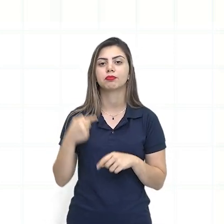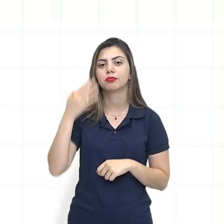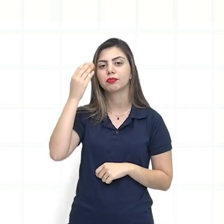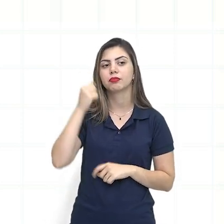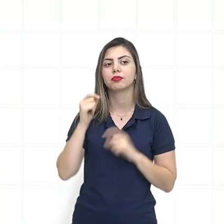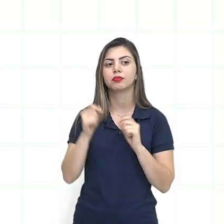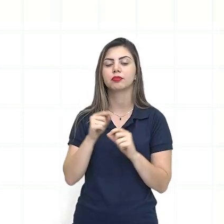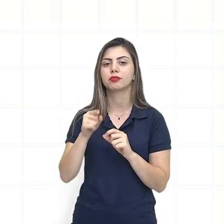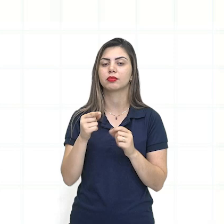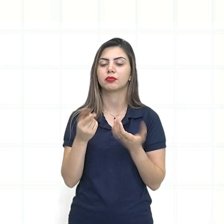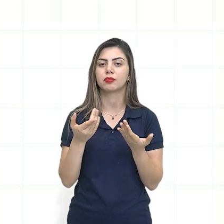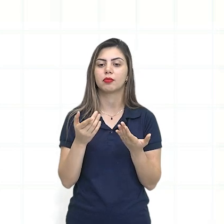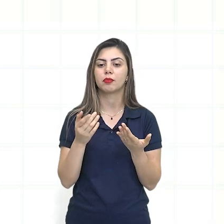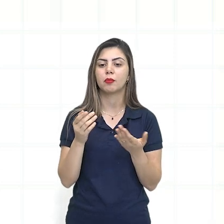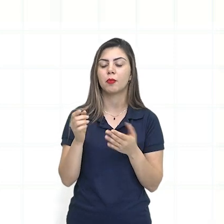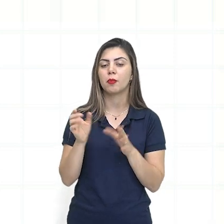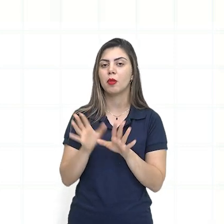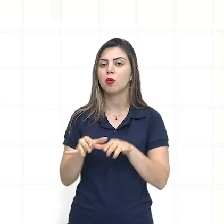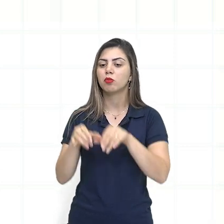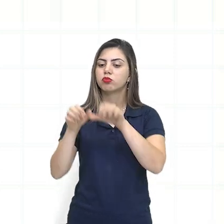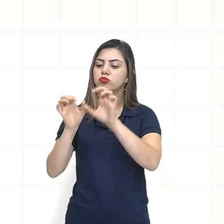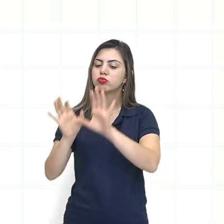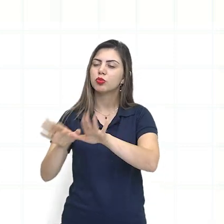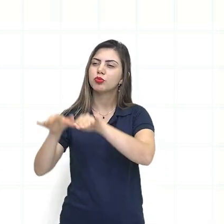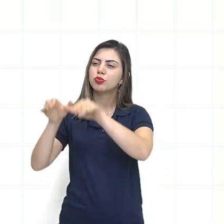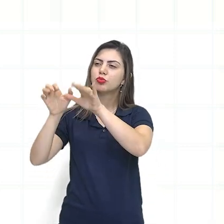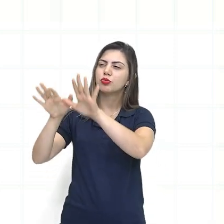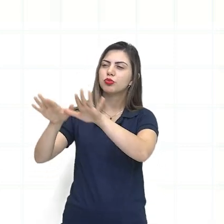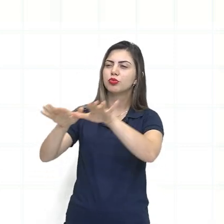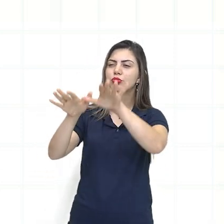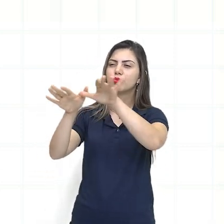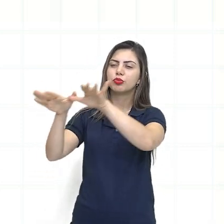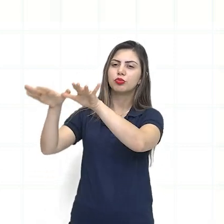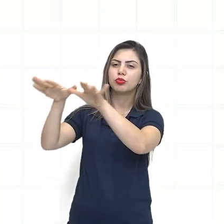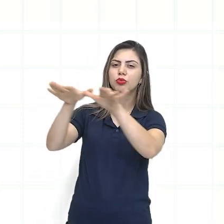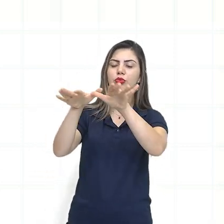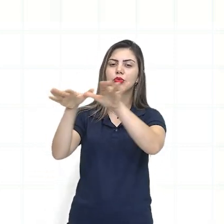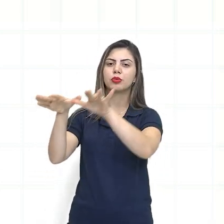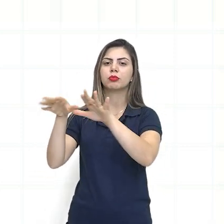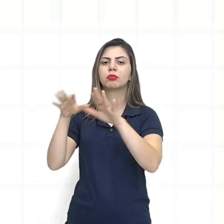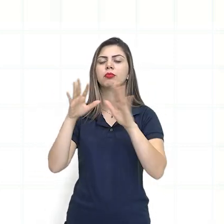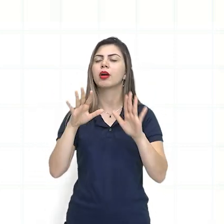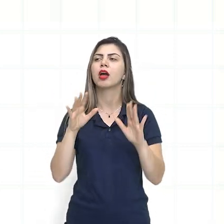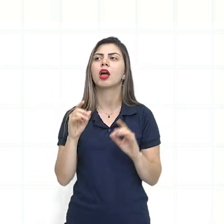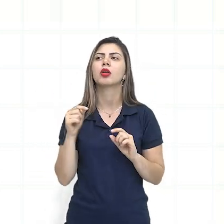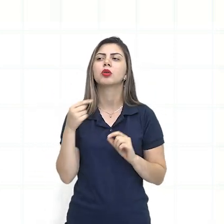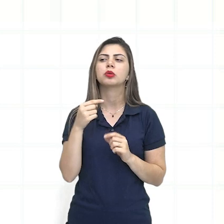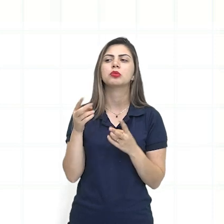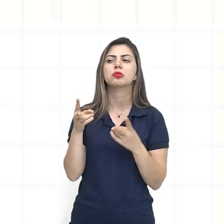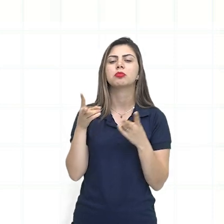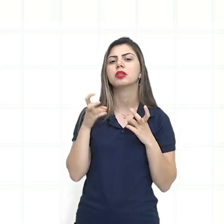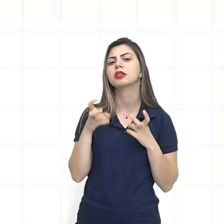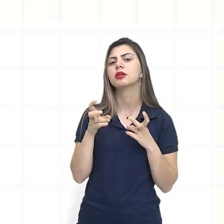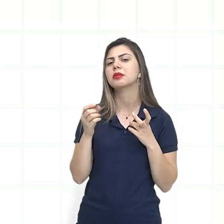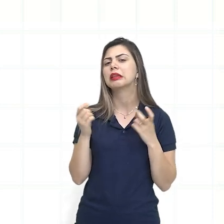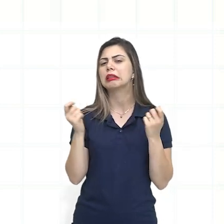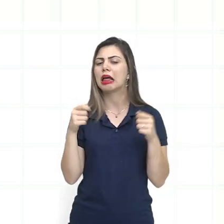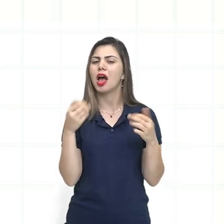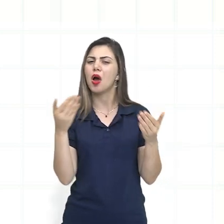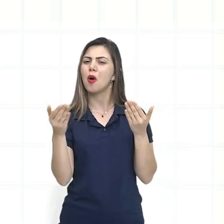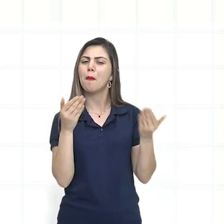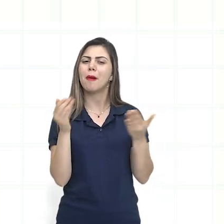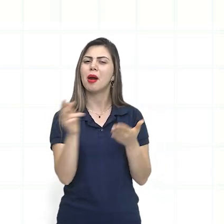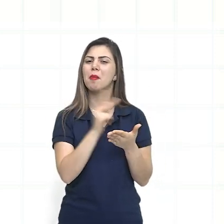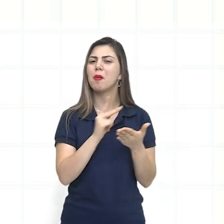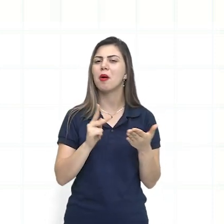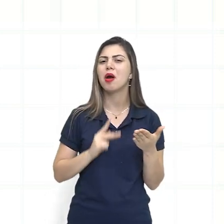pássaros voam. E que ideia essa me dá de comparar poema